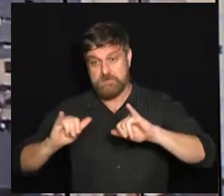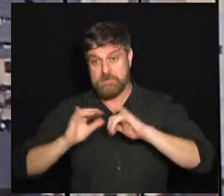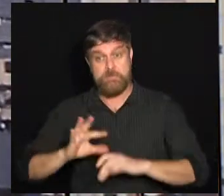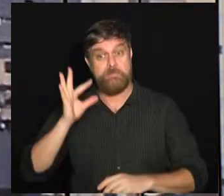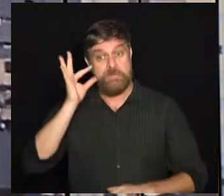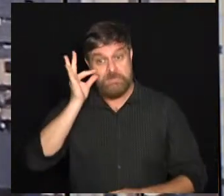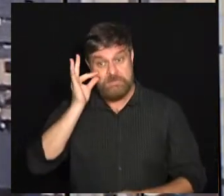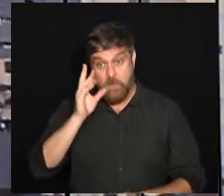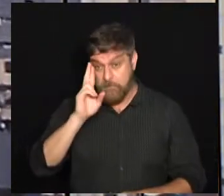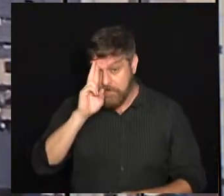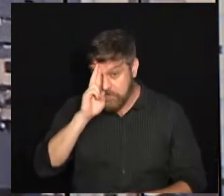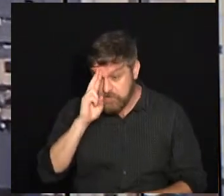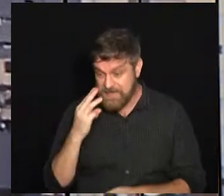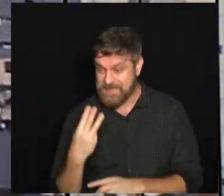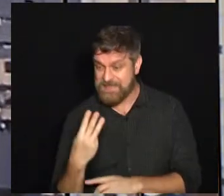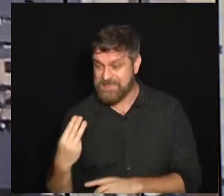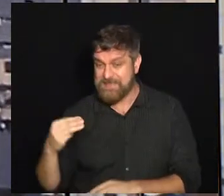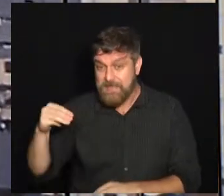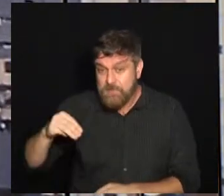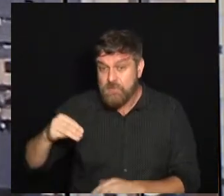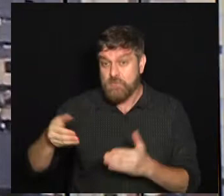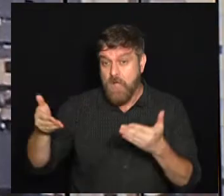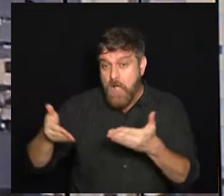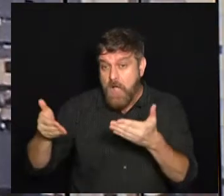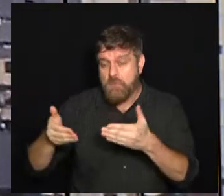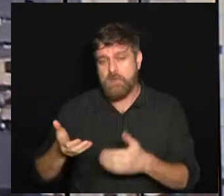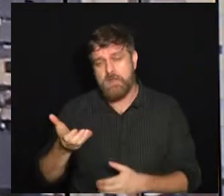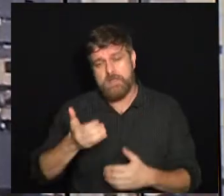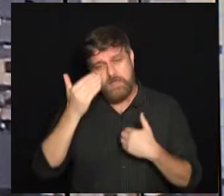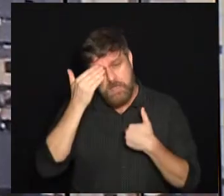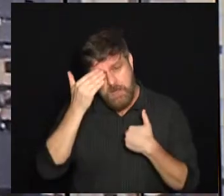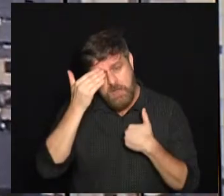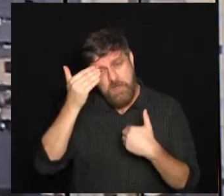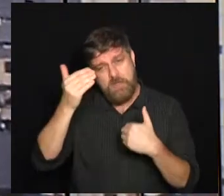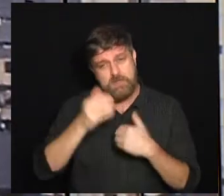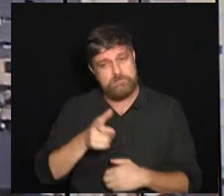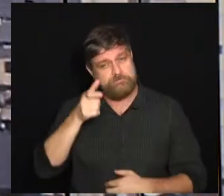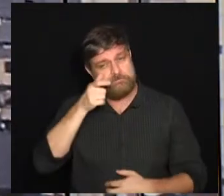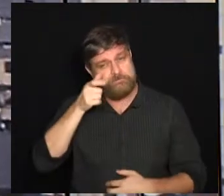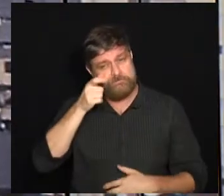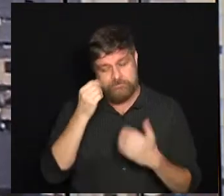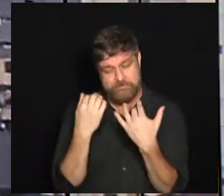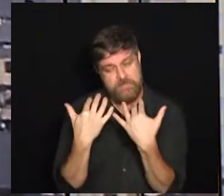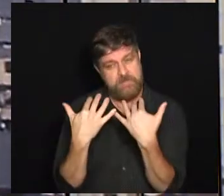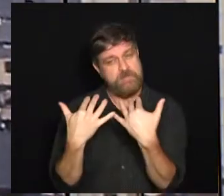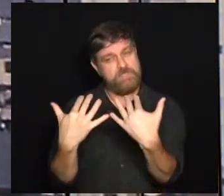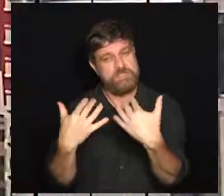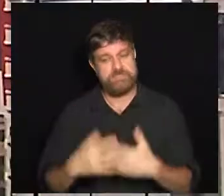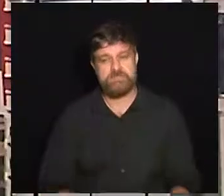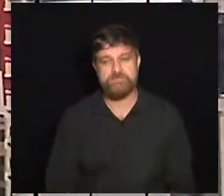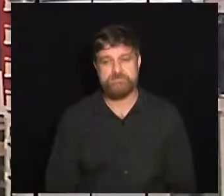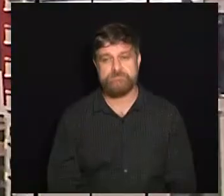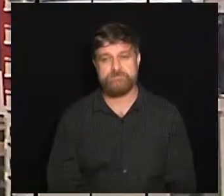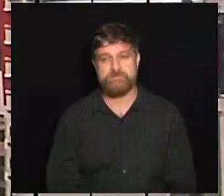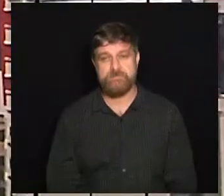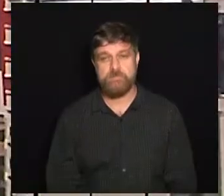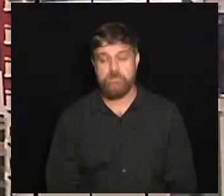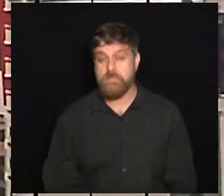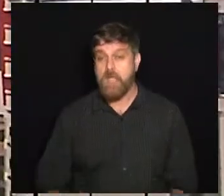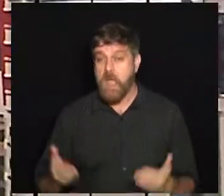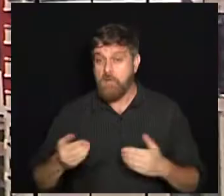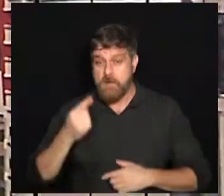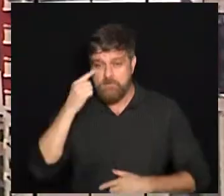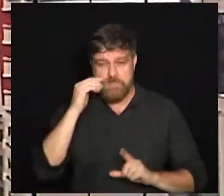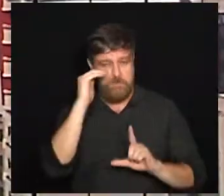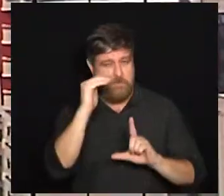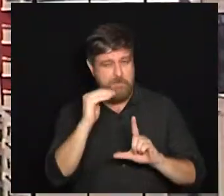vivo, 12h33 agora. Quero agradecer desde já a sua companhia e audiência. Confira agora